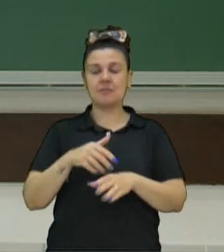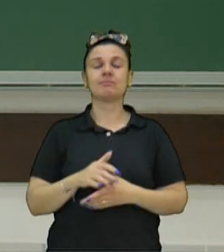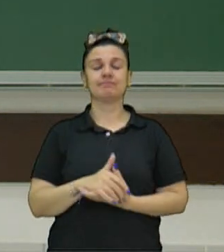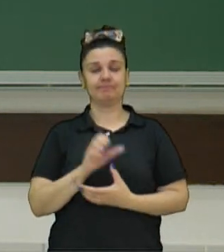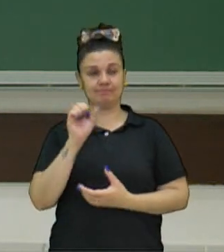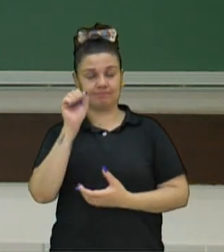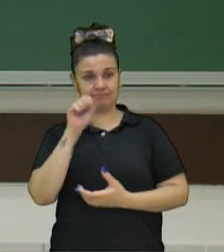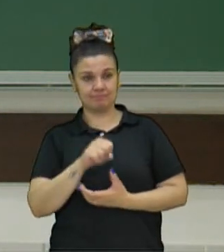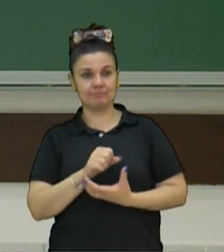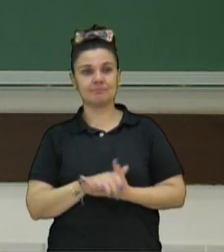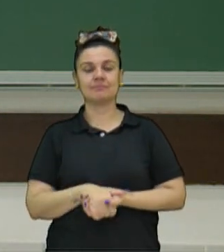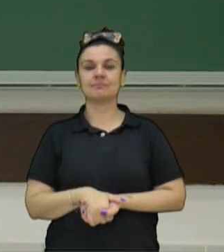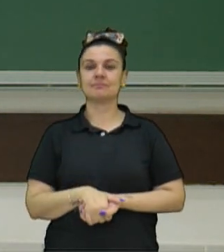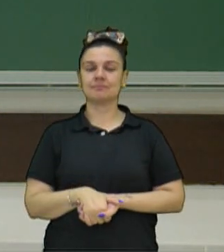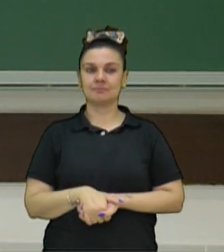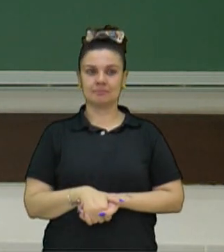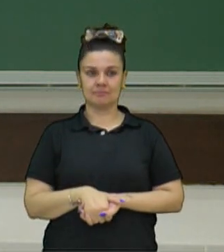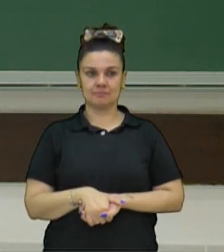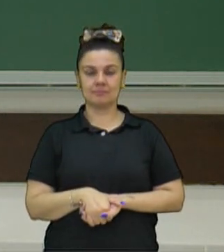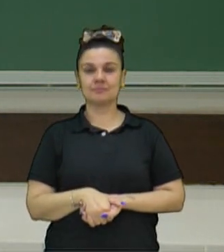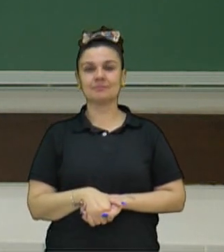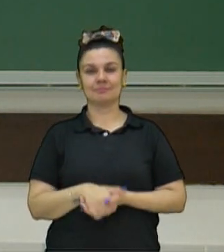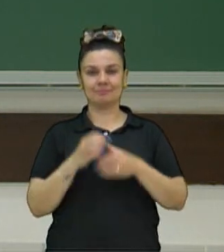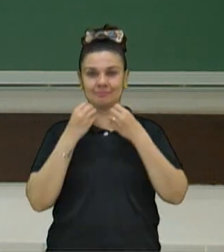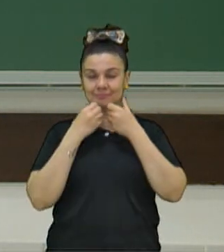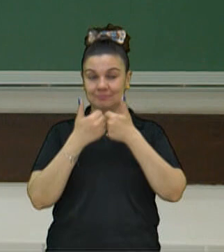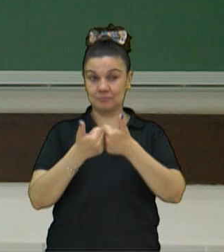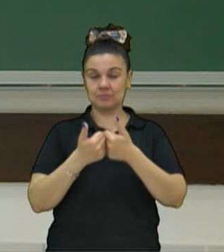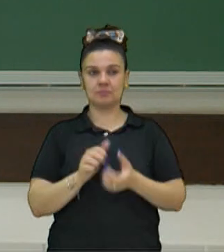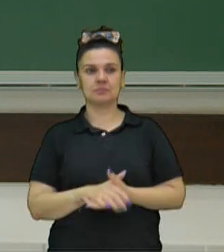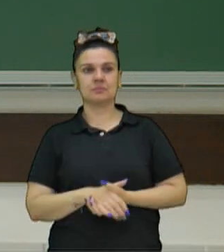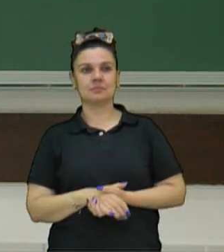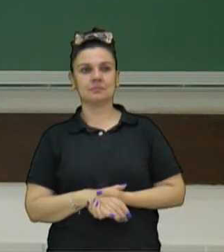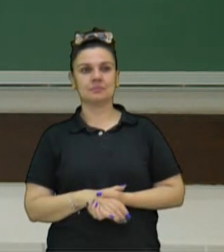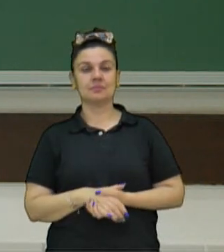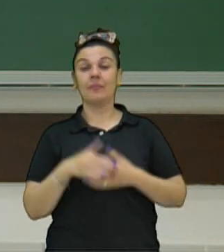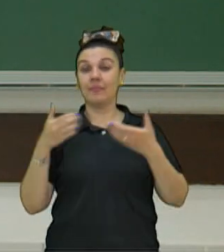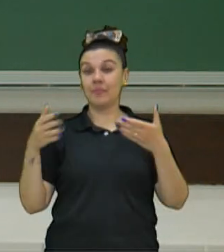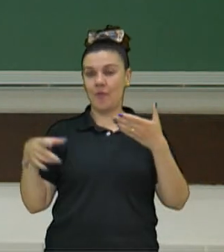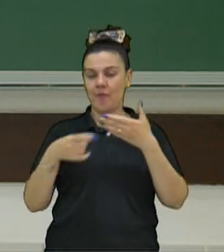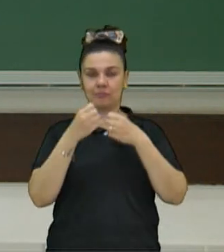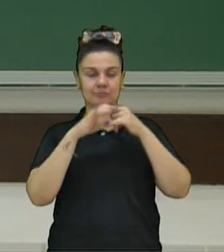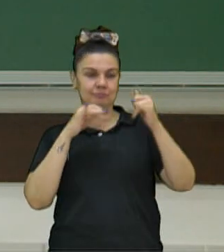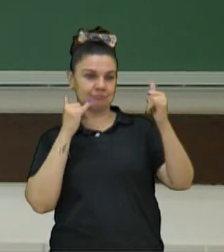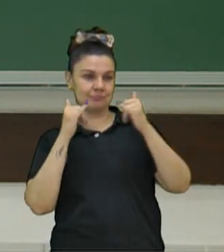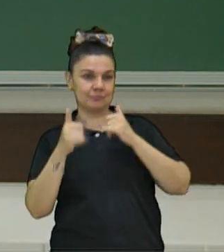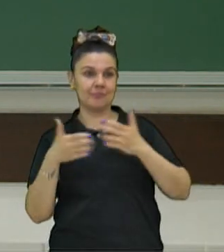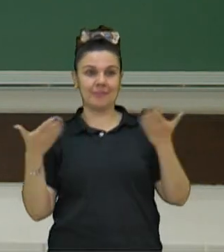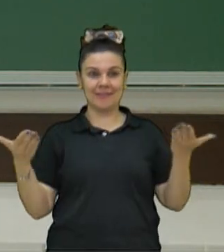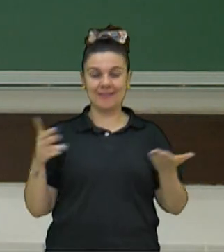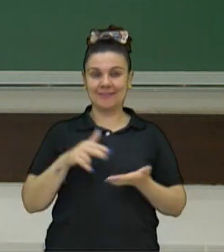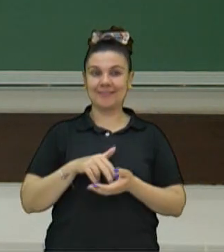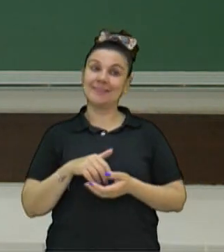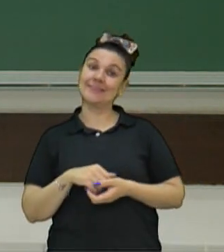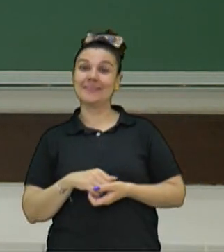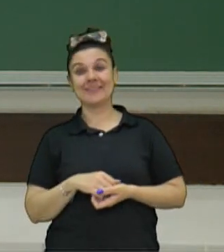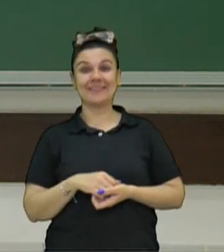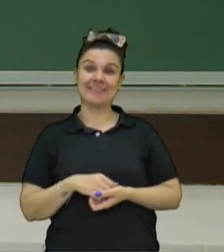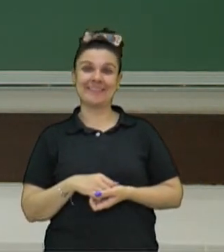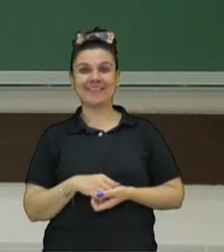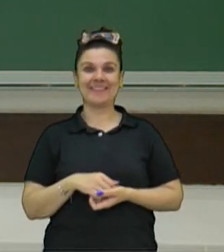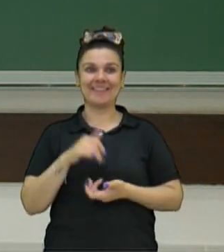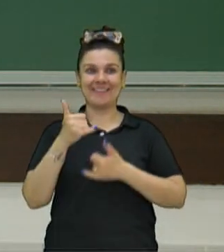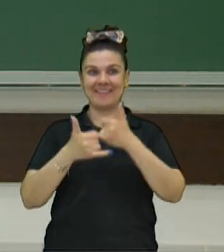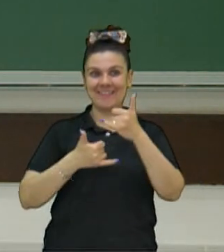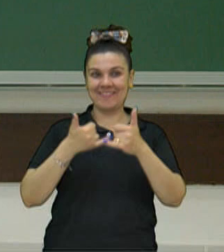three. Yes, true. Very good. Certo? Então, retiramos algumas informações aqui da frase. E agora? Agora é o nosso